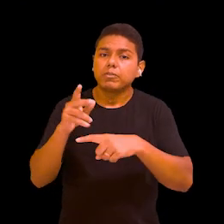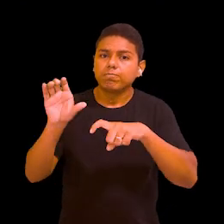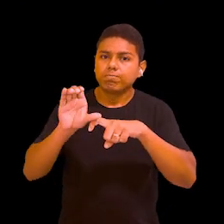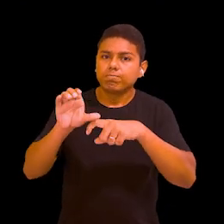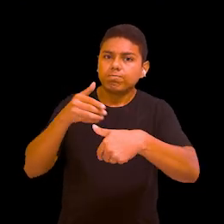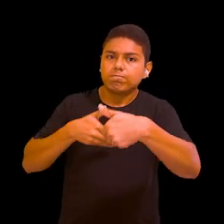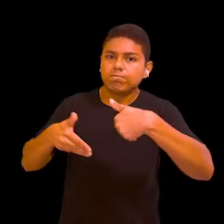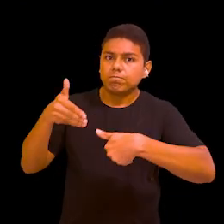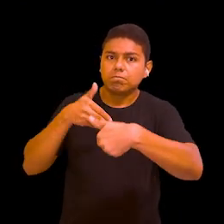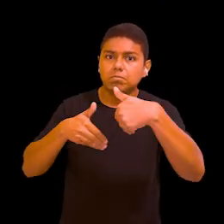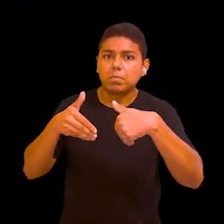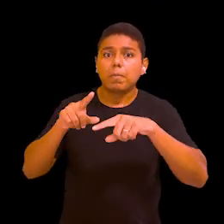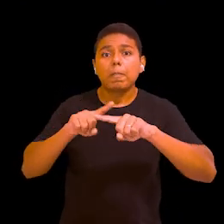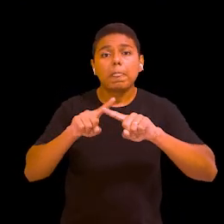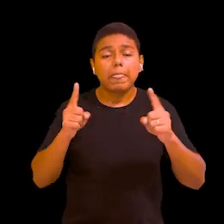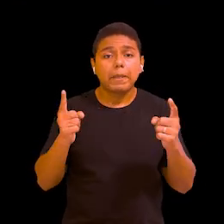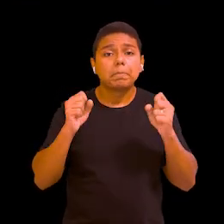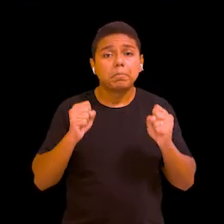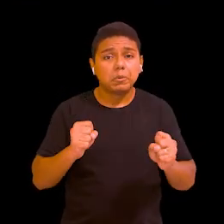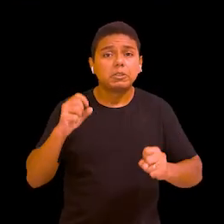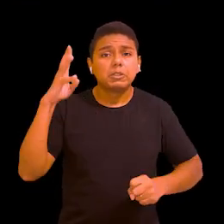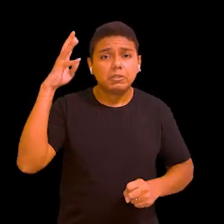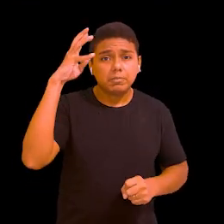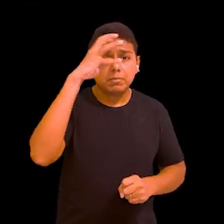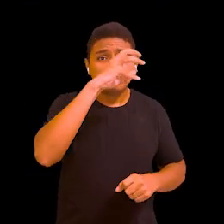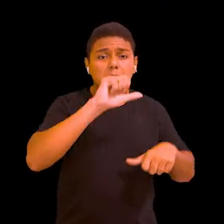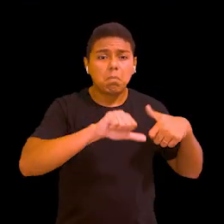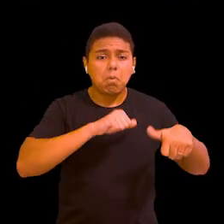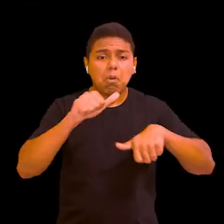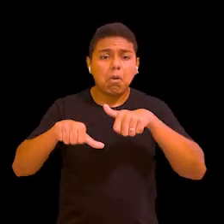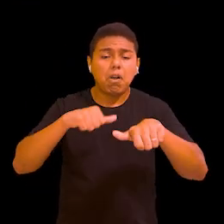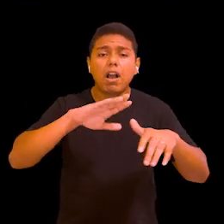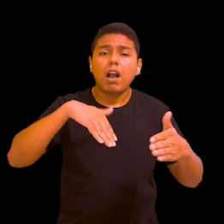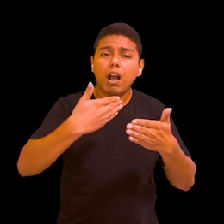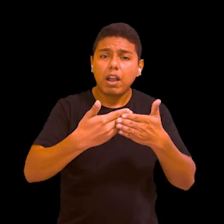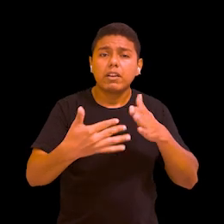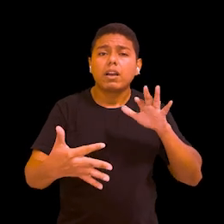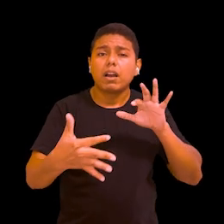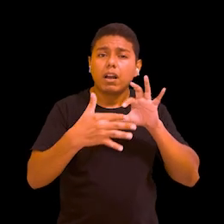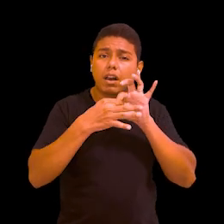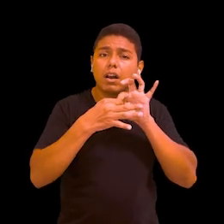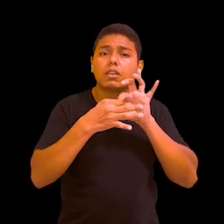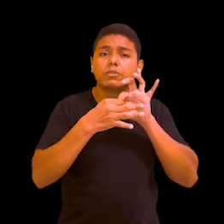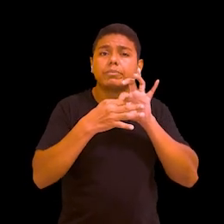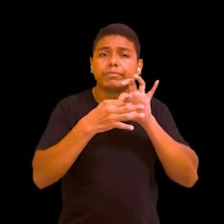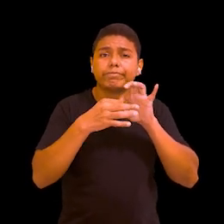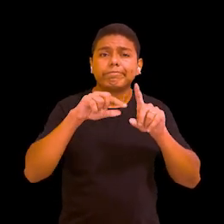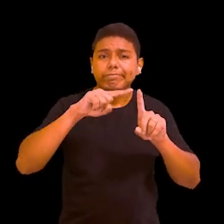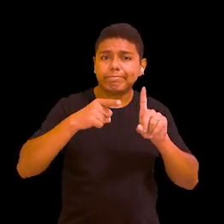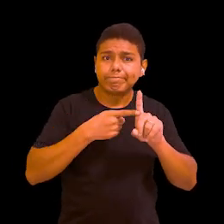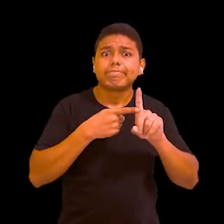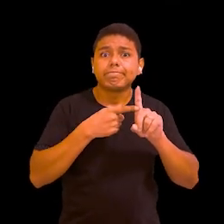mas podendo estar apresentando complicações ou alterações que ainda são decorrentes da